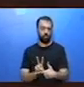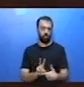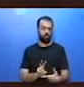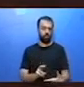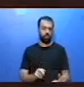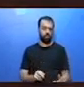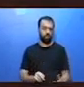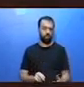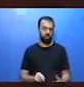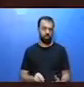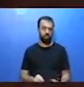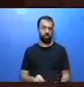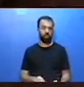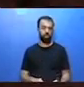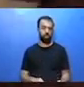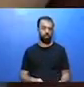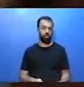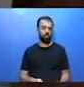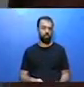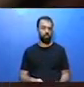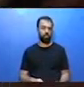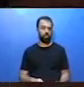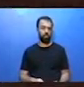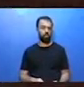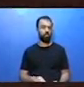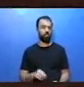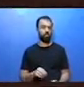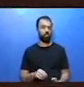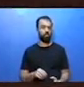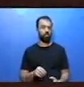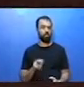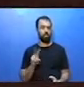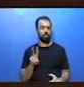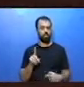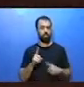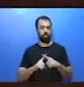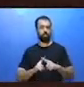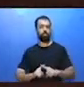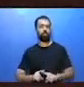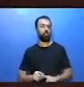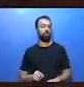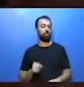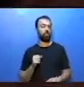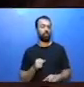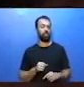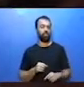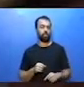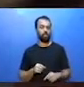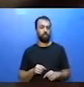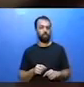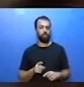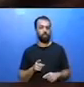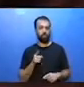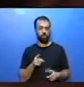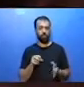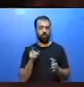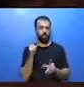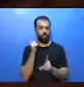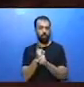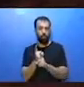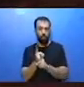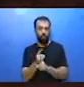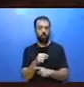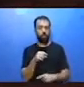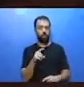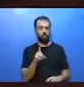Junta o 1 e o 0, 10. Lá na tabuada do 2. Por que a tabuada do 2? É o que está aqui, na chave. Que número